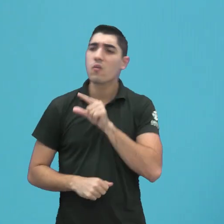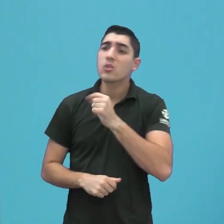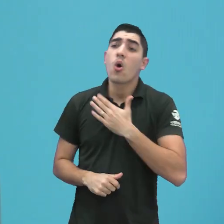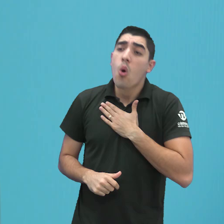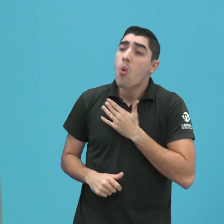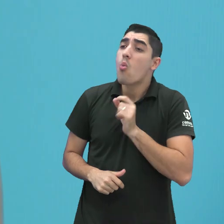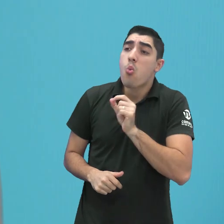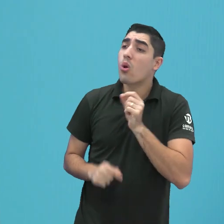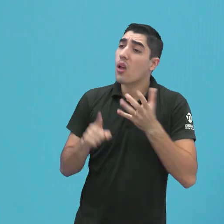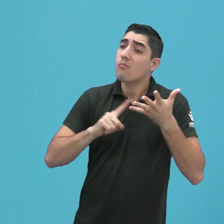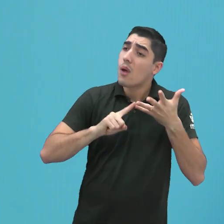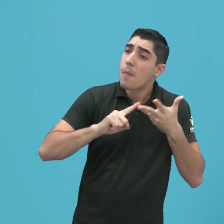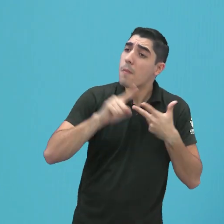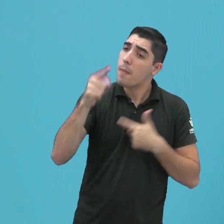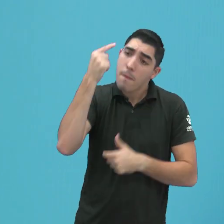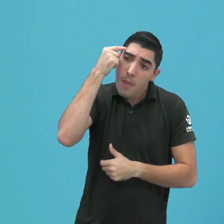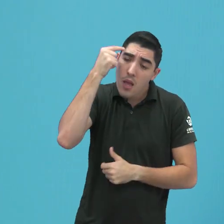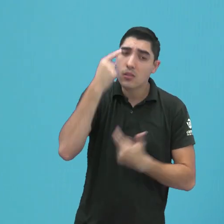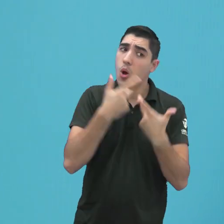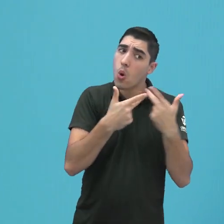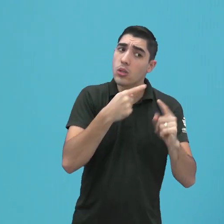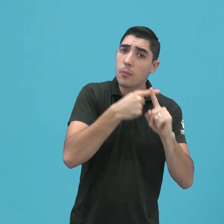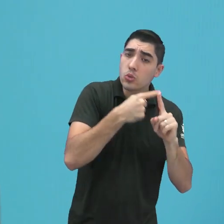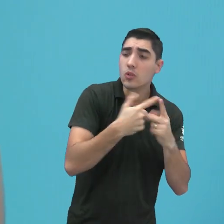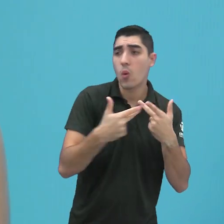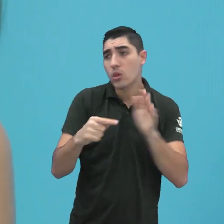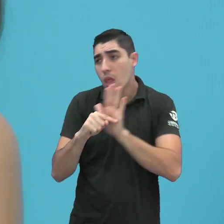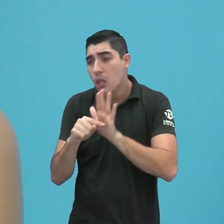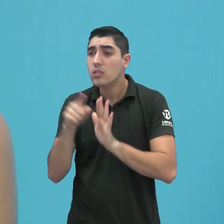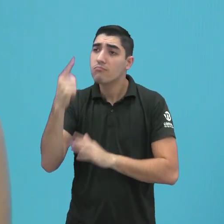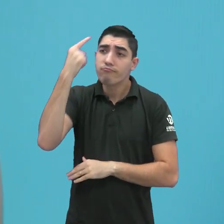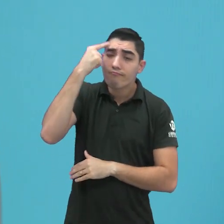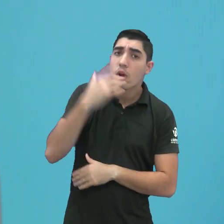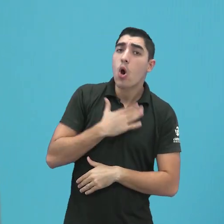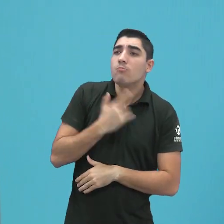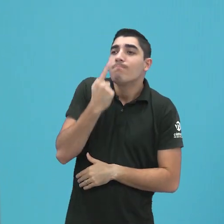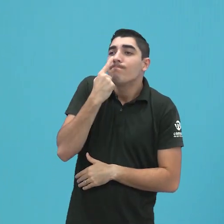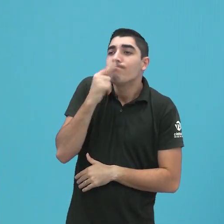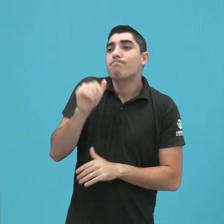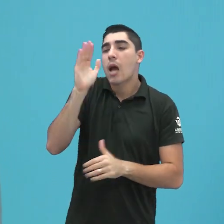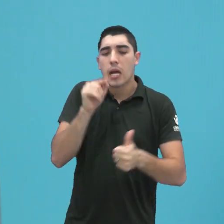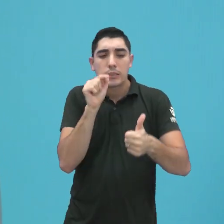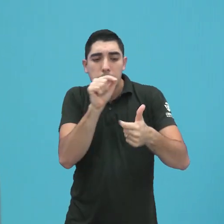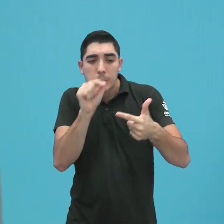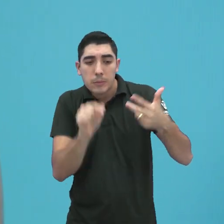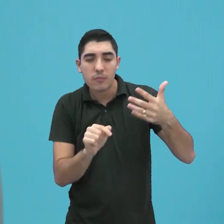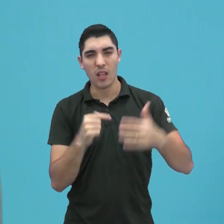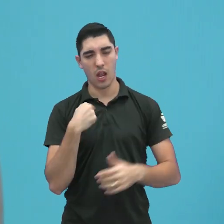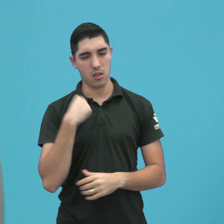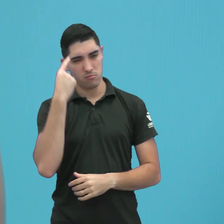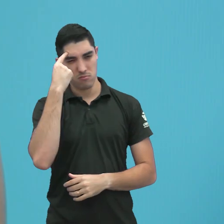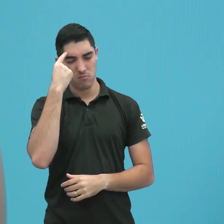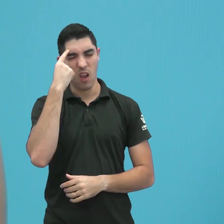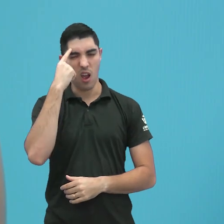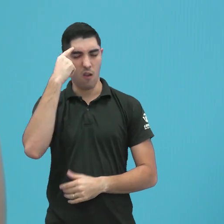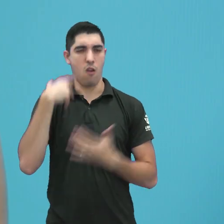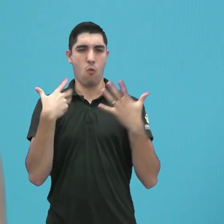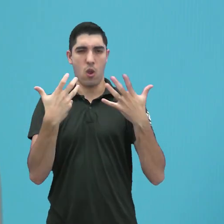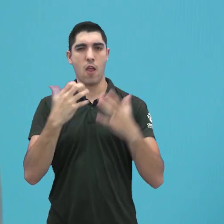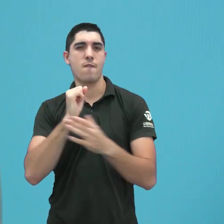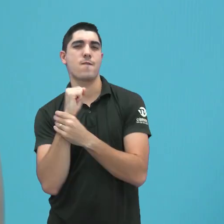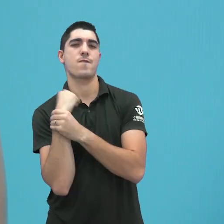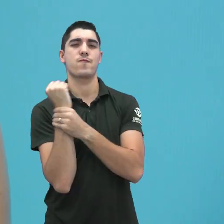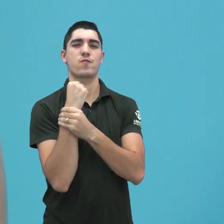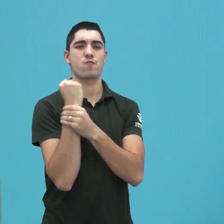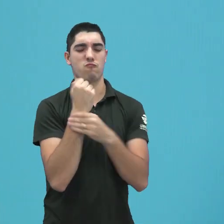vê os prós e contras de cada Sim. profissão, o que você pode seguir em uma, o que você pode seguir em outra. Enfim, bati o martelo que eu queria fazer fisioterapia. Falei, gente, vou